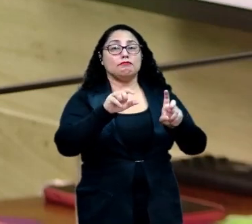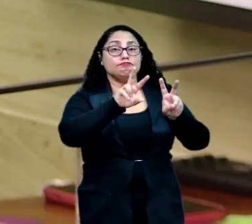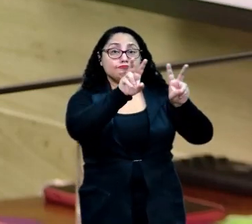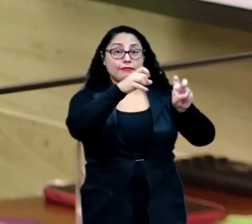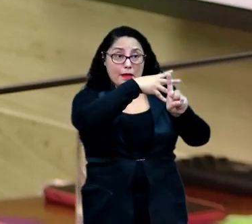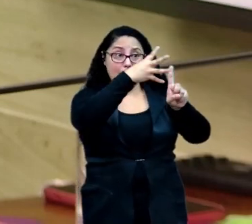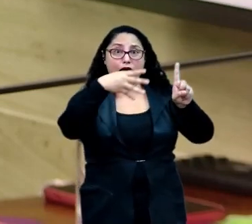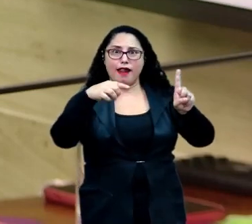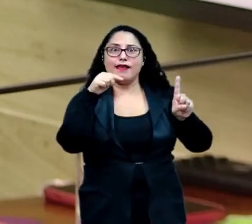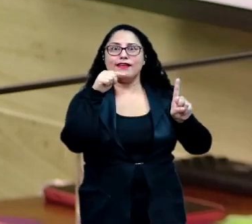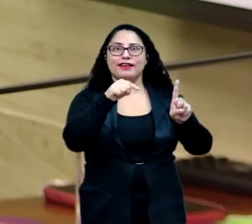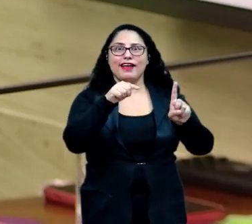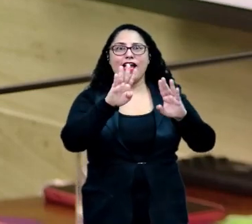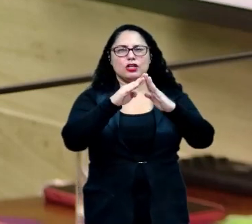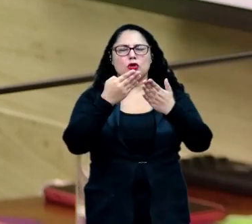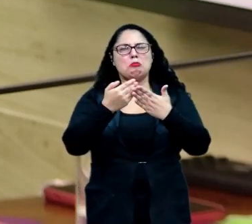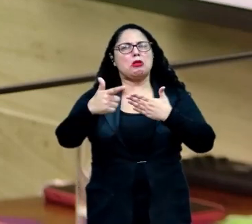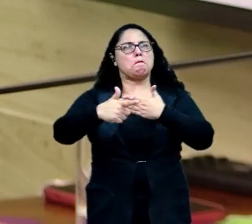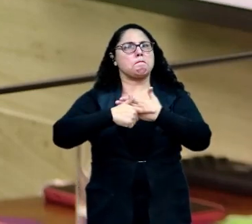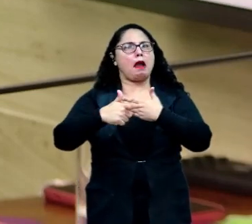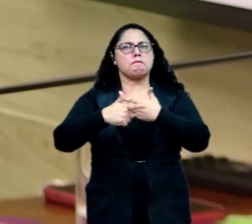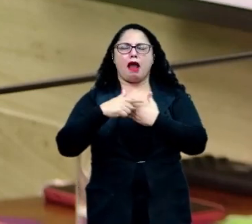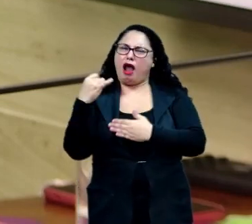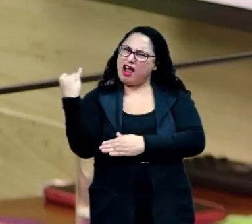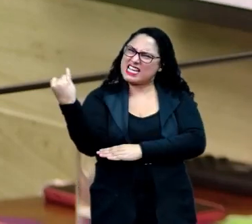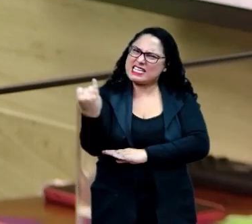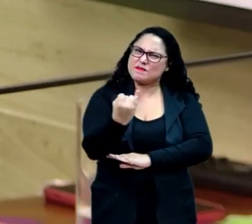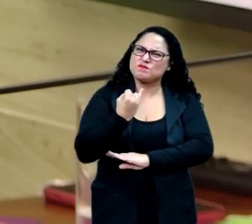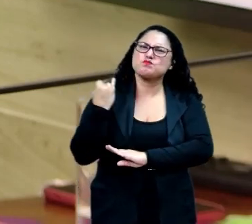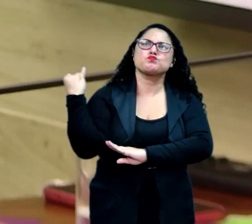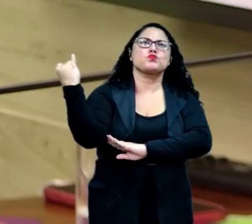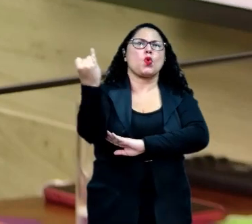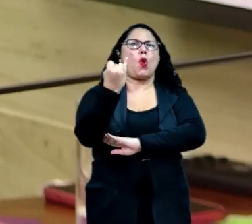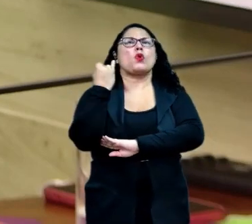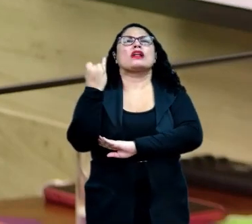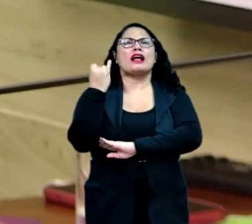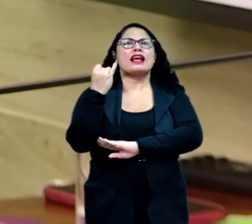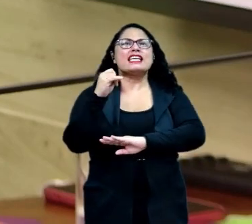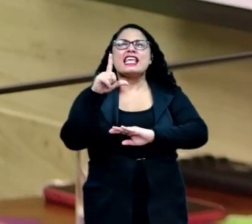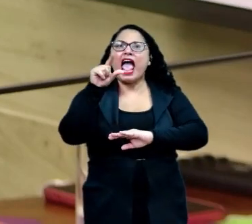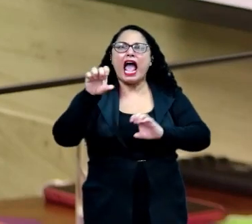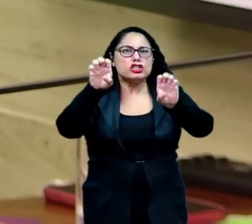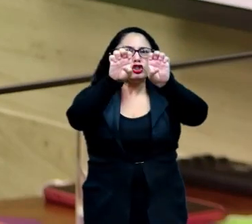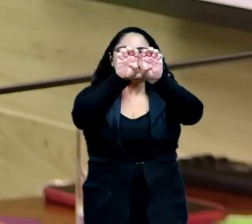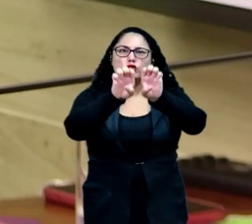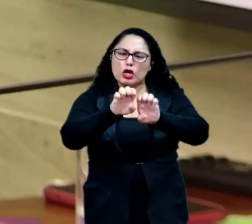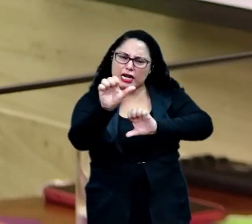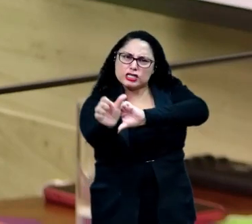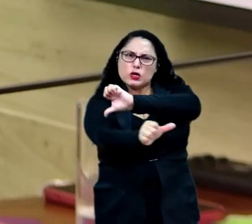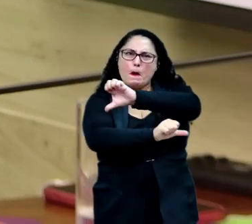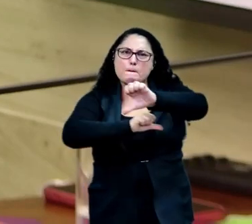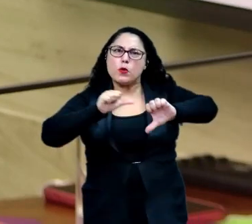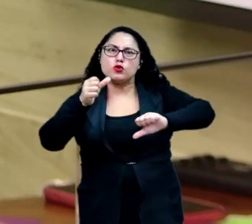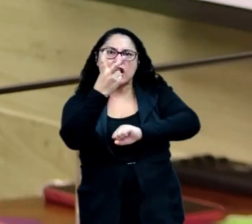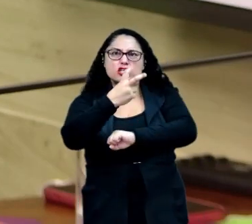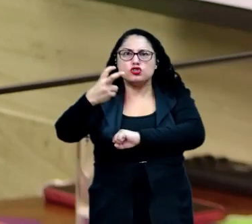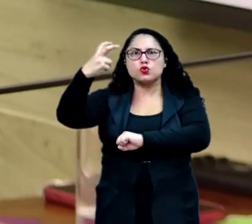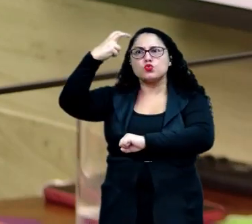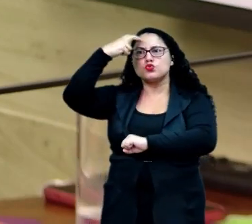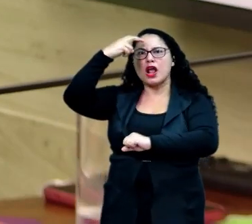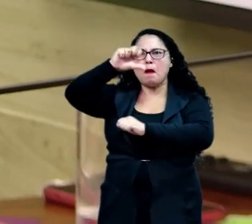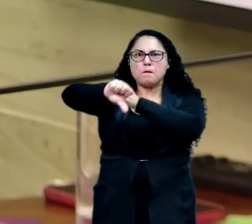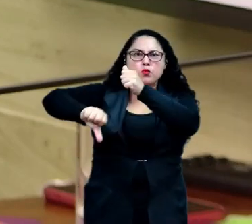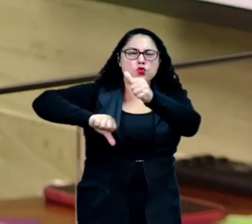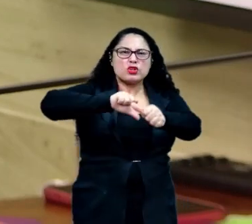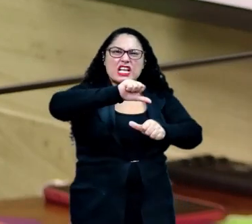LGBT. A escola tem um papel fundamental, um papel que é estruturante para mudança de cultura, mudança